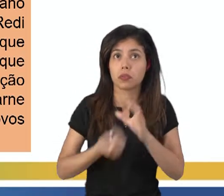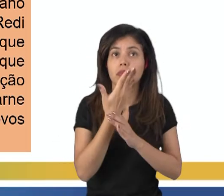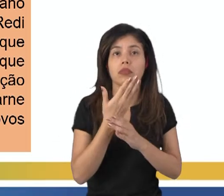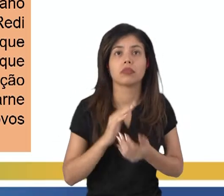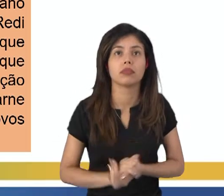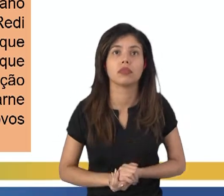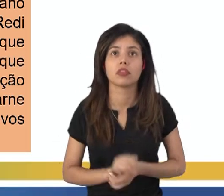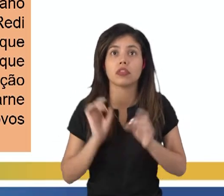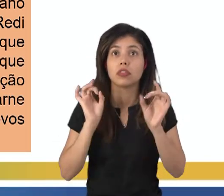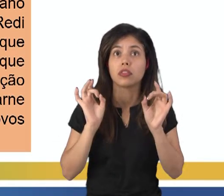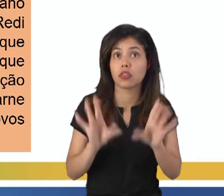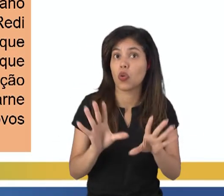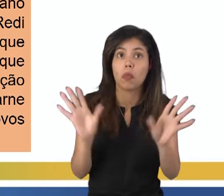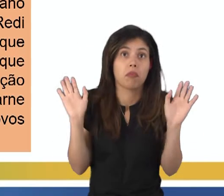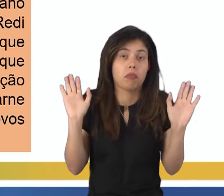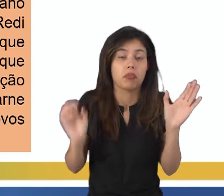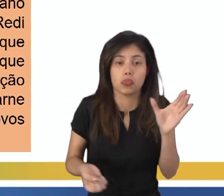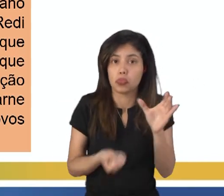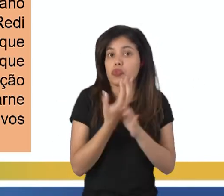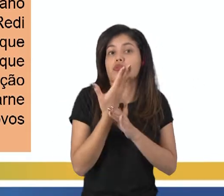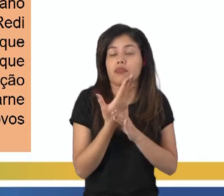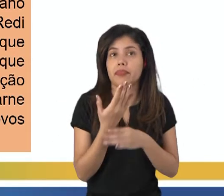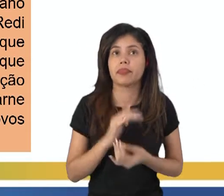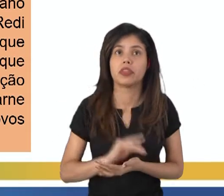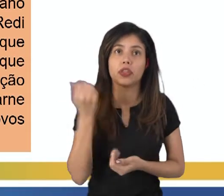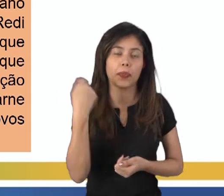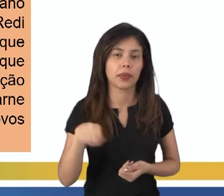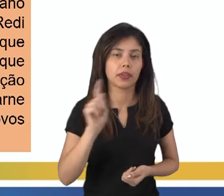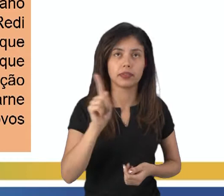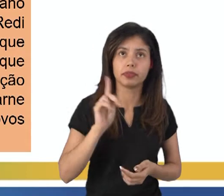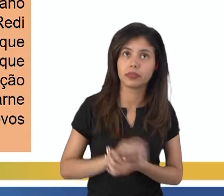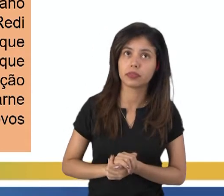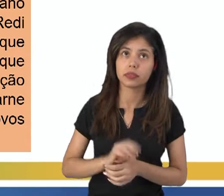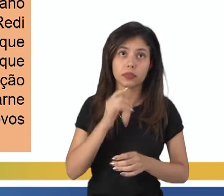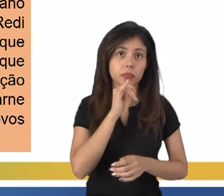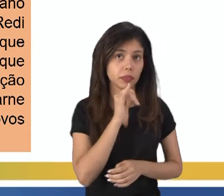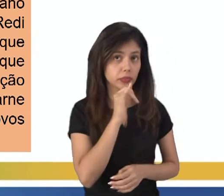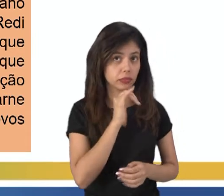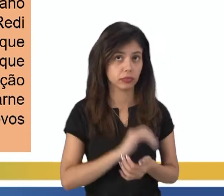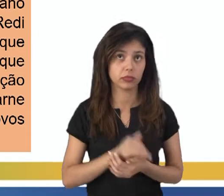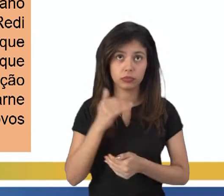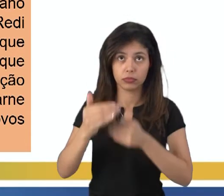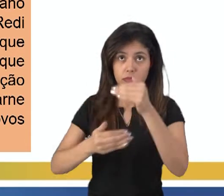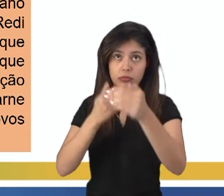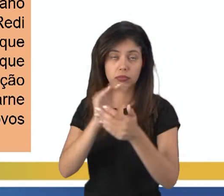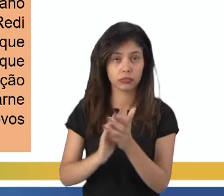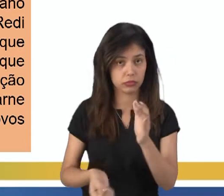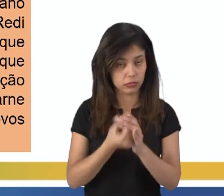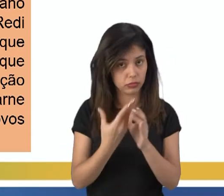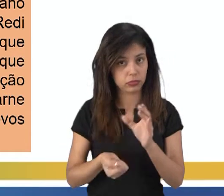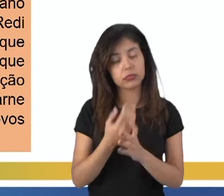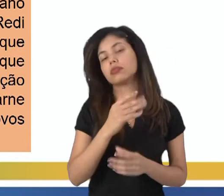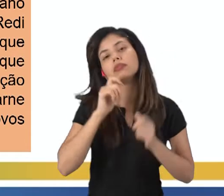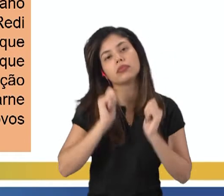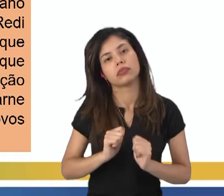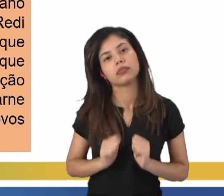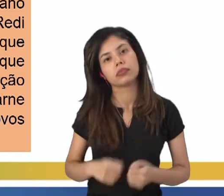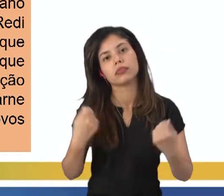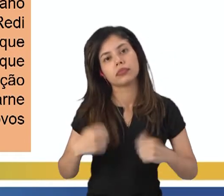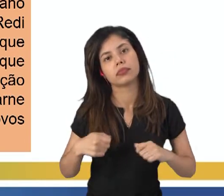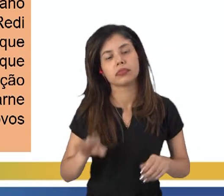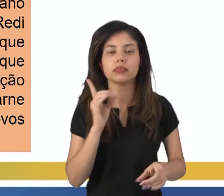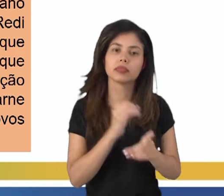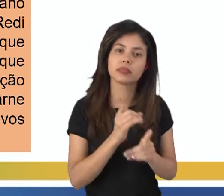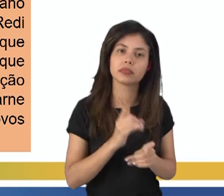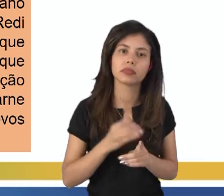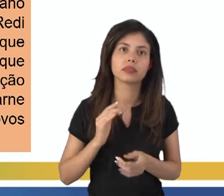surgir, simplesmente surgiriam. Não precisaria ocorrer, por exemplo, o processo de reprodução, onde eu preciso ter um